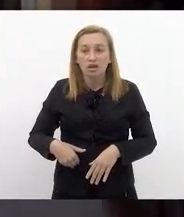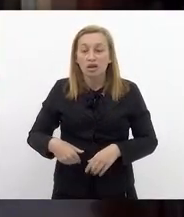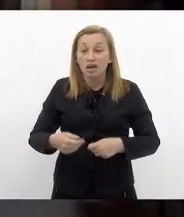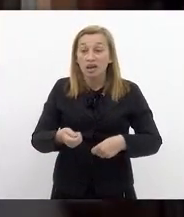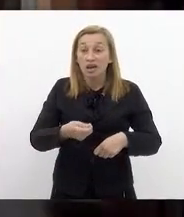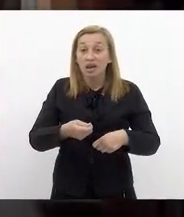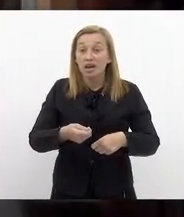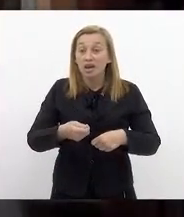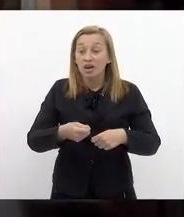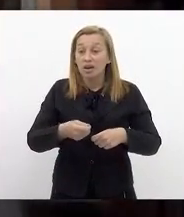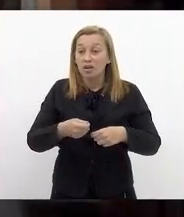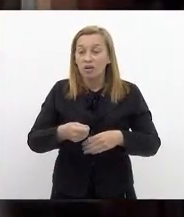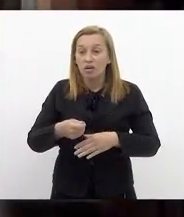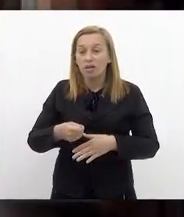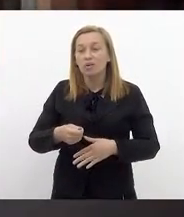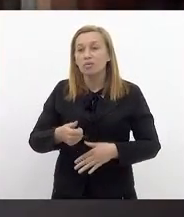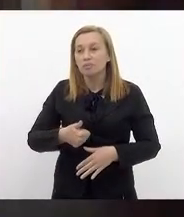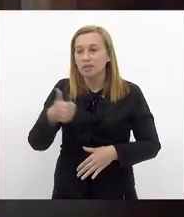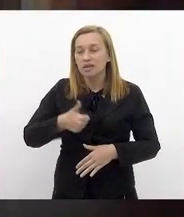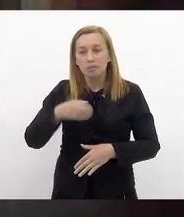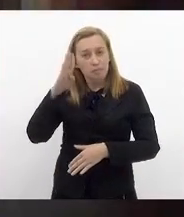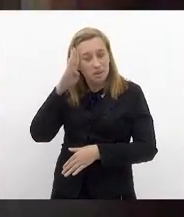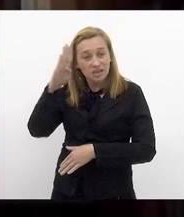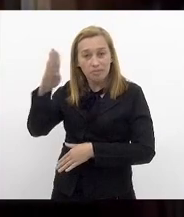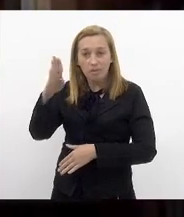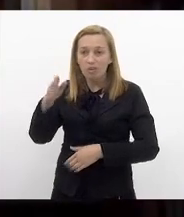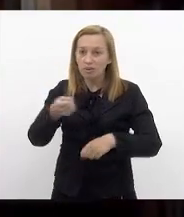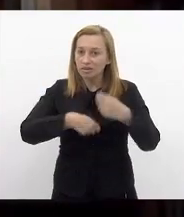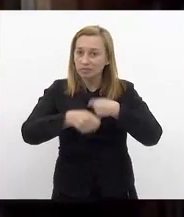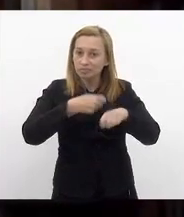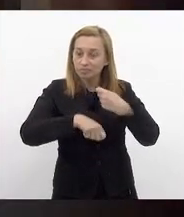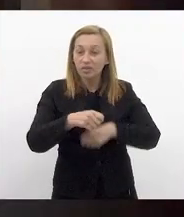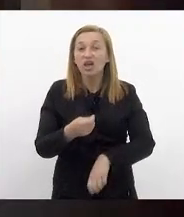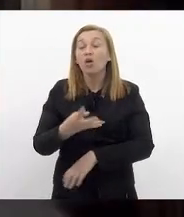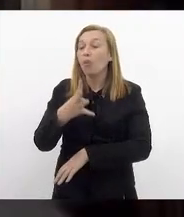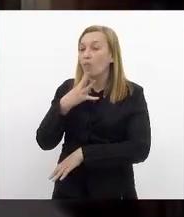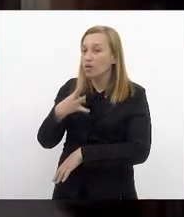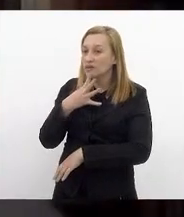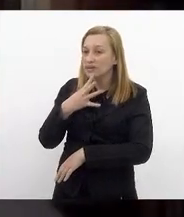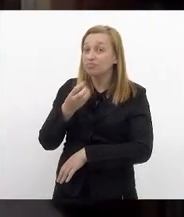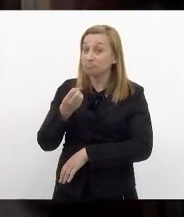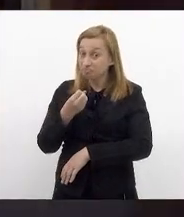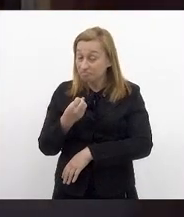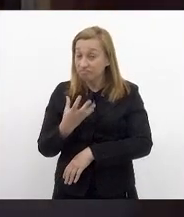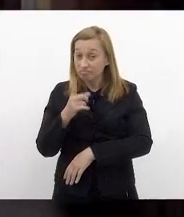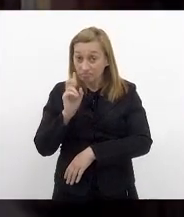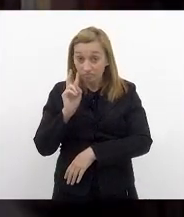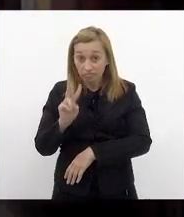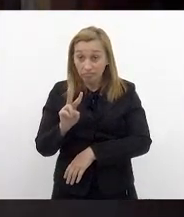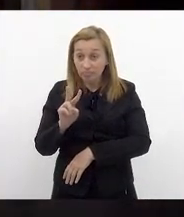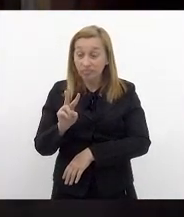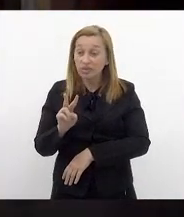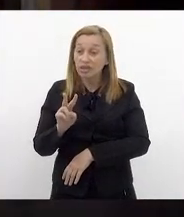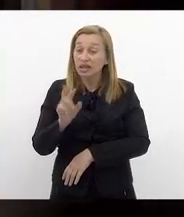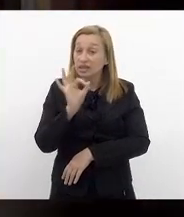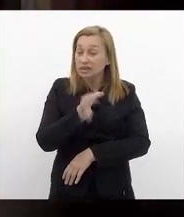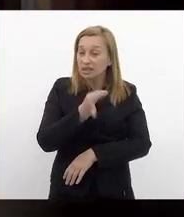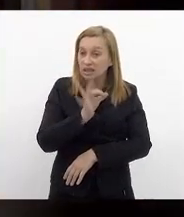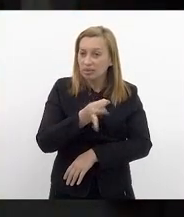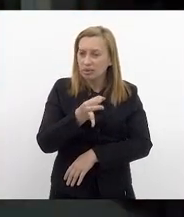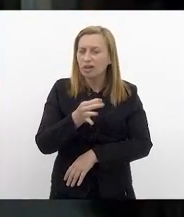administração. Ou se reconhece isso, e no reconhecimento disso, automaticamente tem que